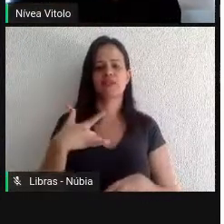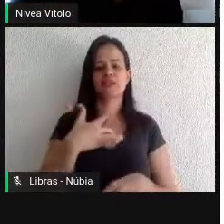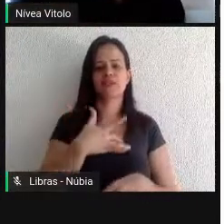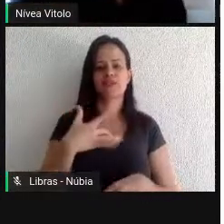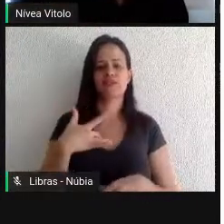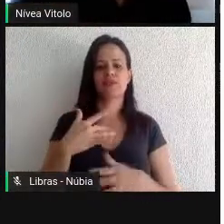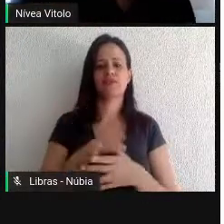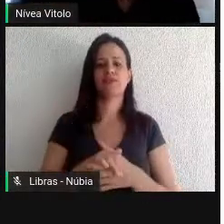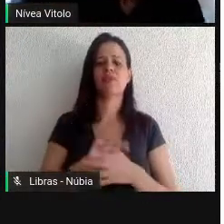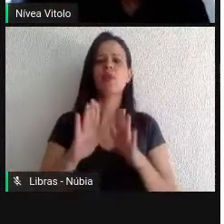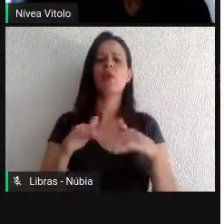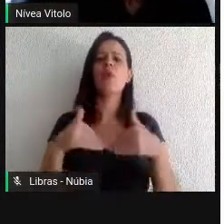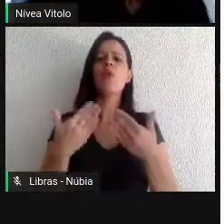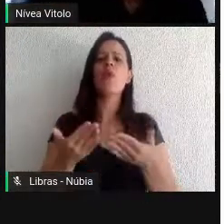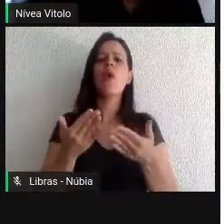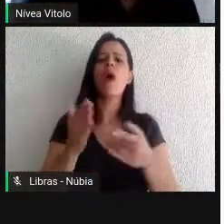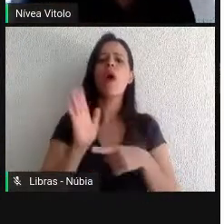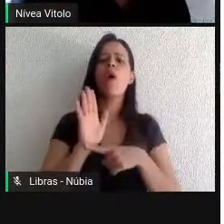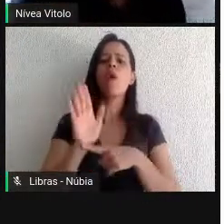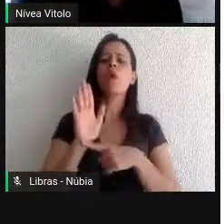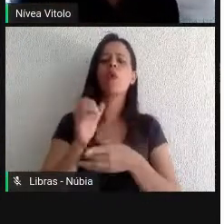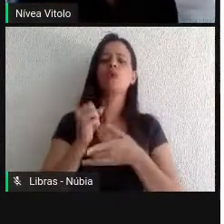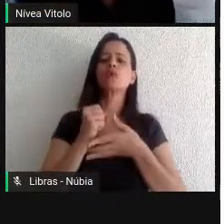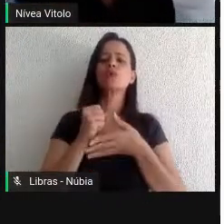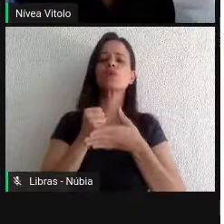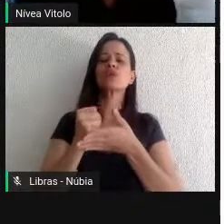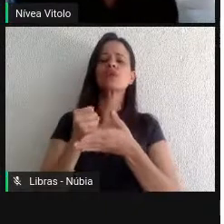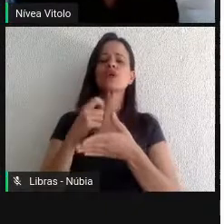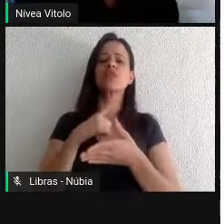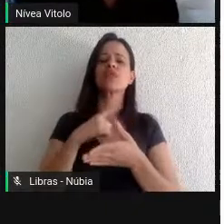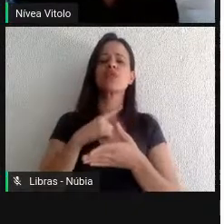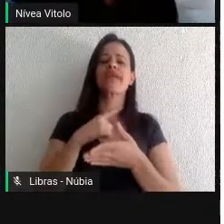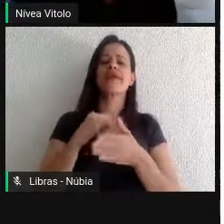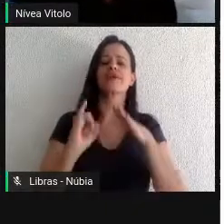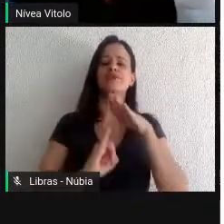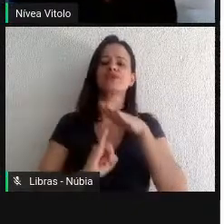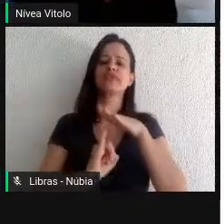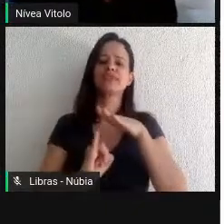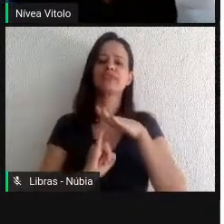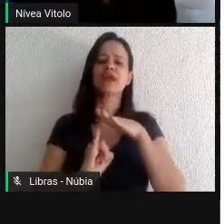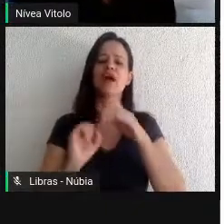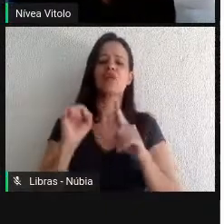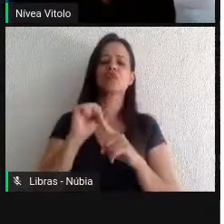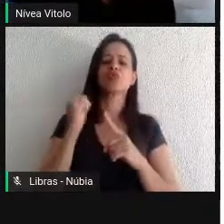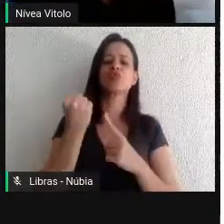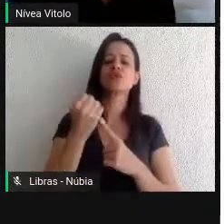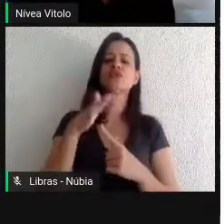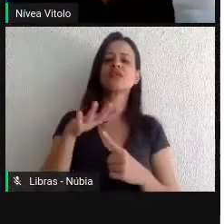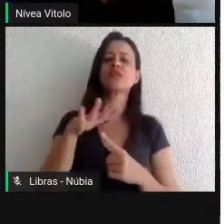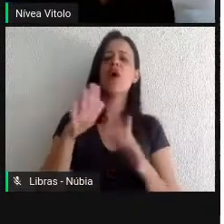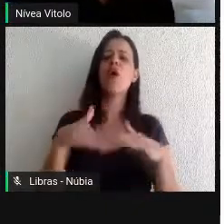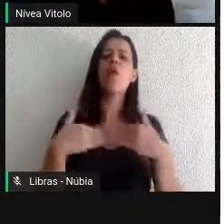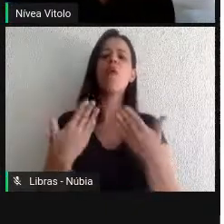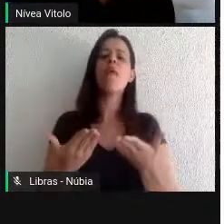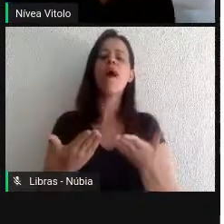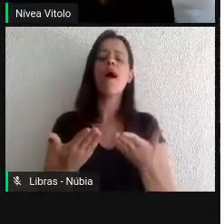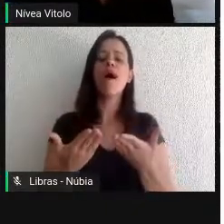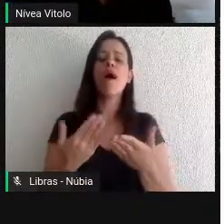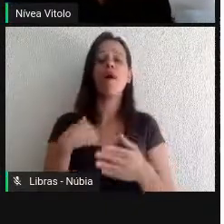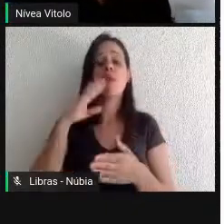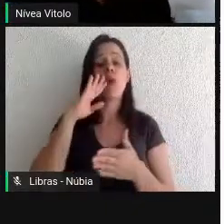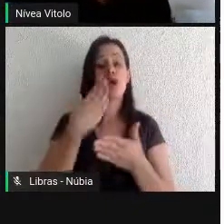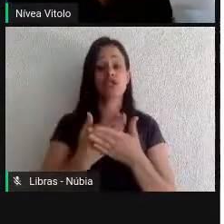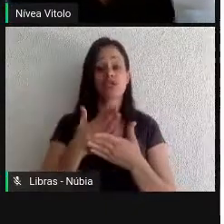Então, quais foram as contribuições para a instituição e para a sociedade do meu trabalho? Eu acredito que meu trabalho ele